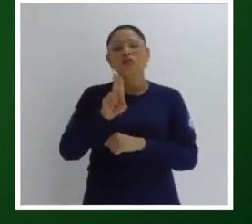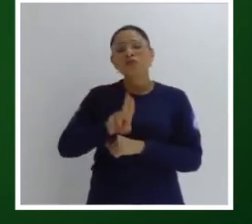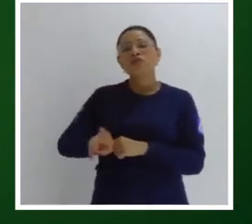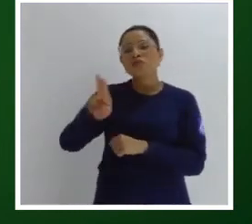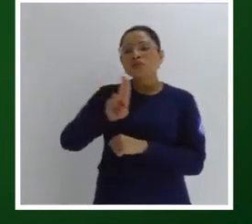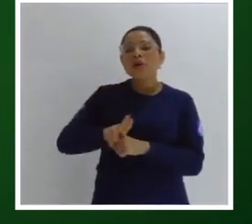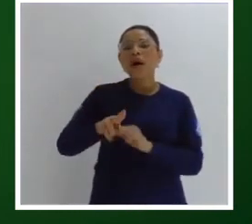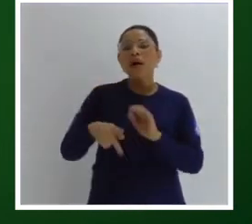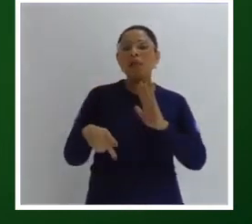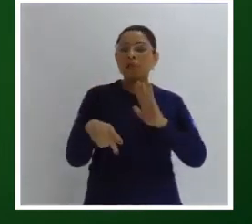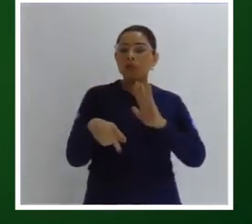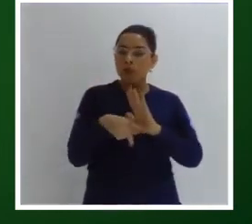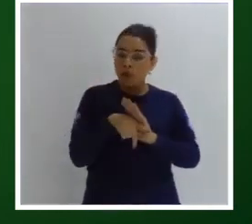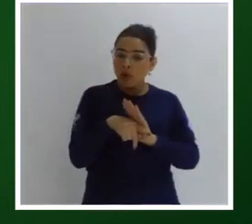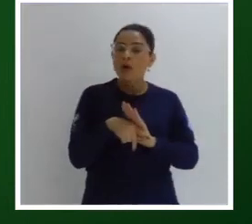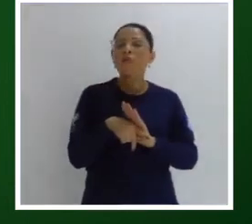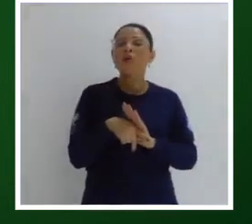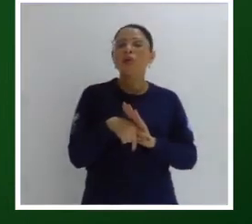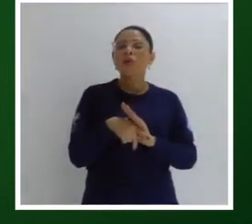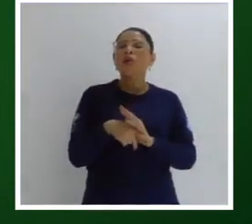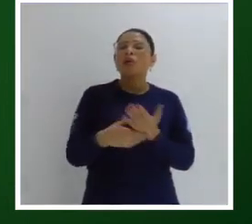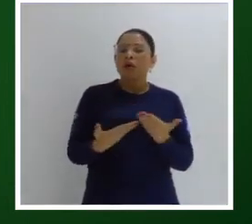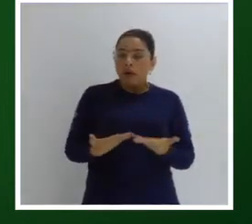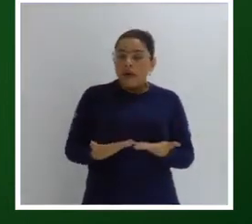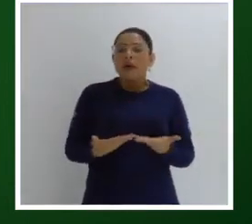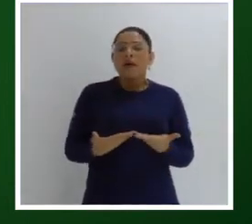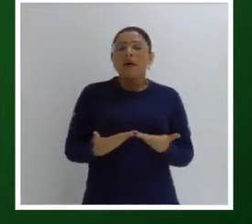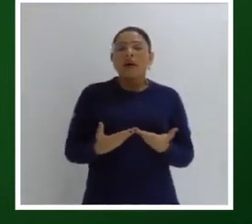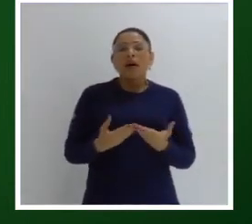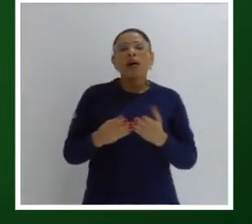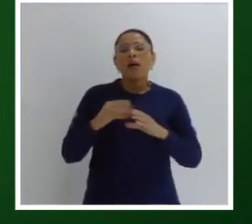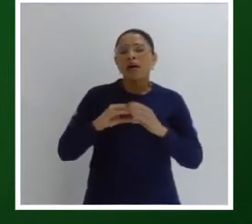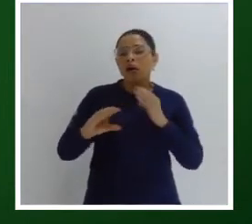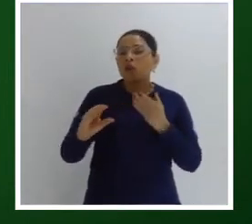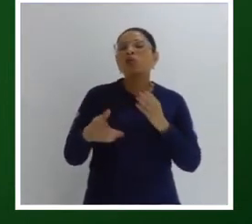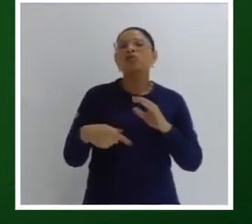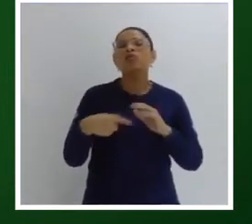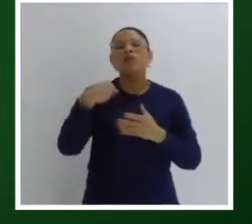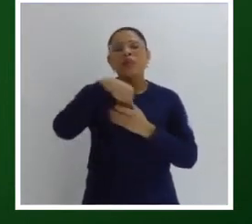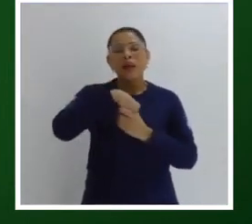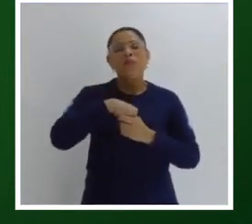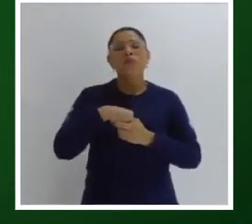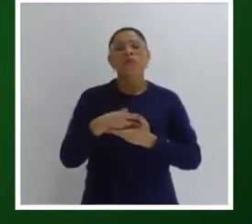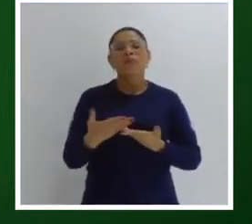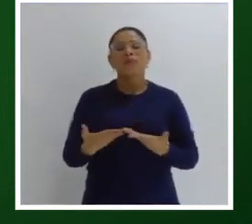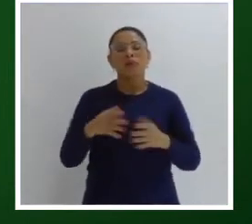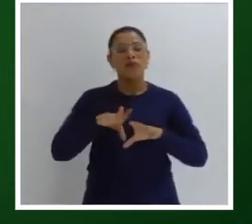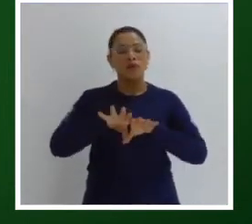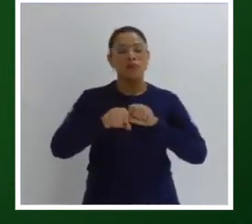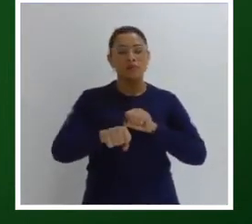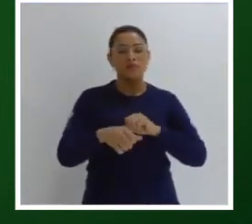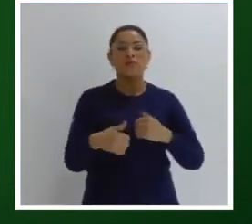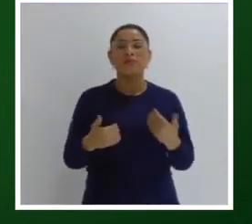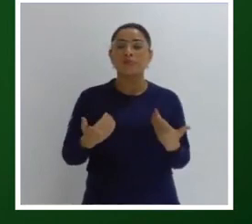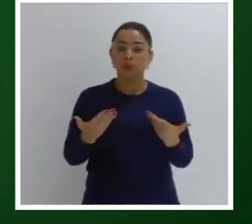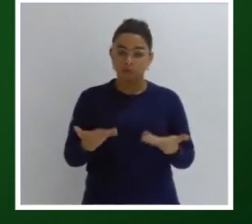utilizar os próprios recursos humanos da rede para que exerçam atividades de Formação bom